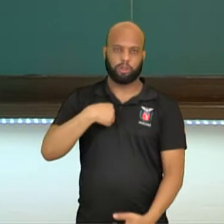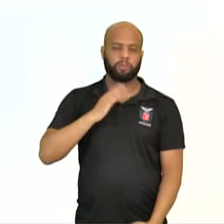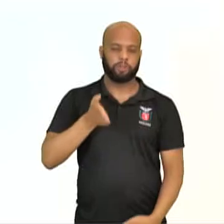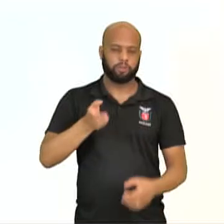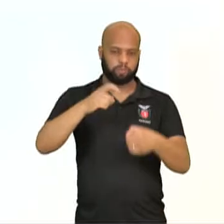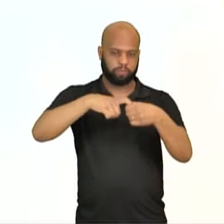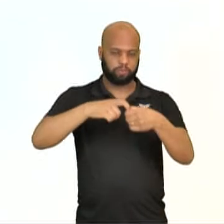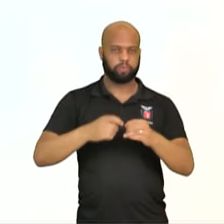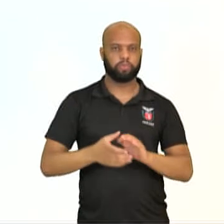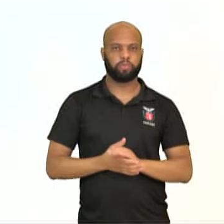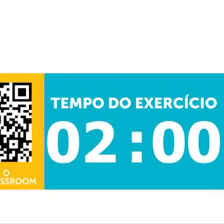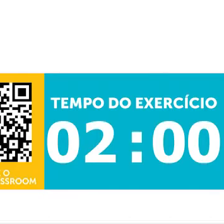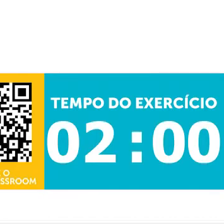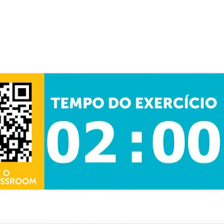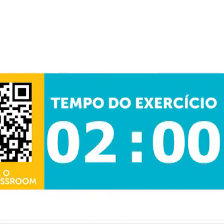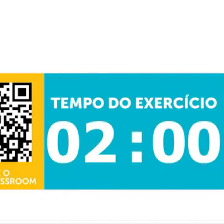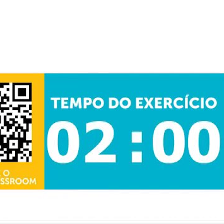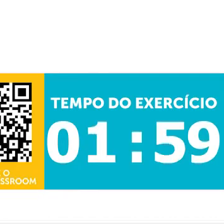responder. Até logo.